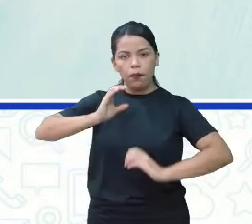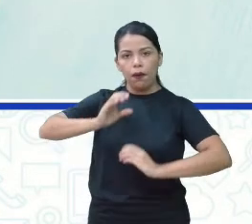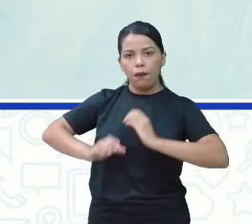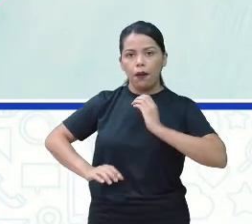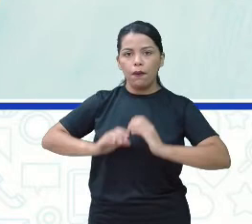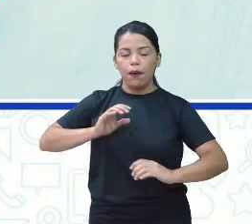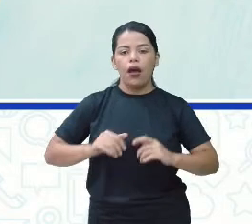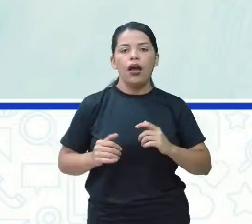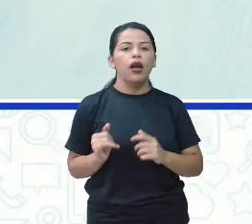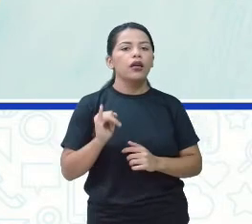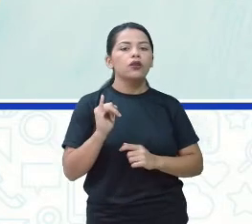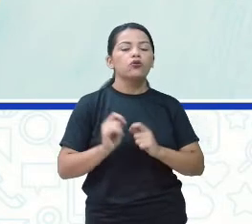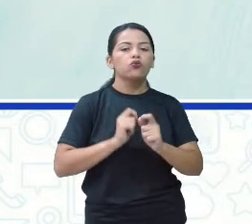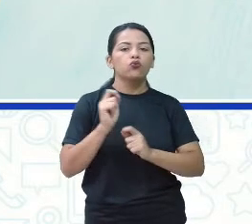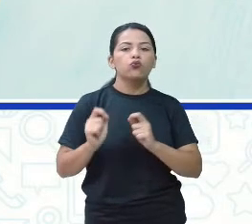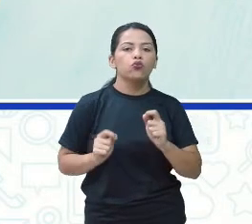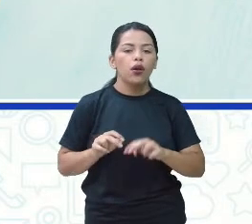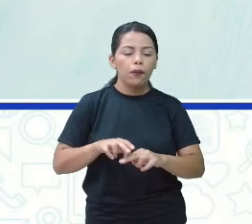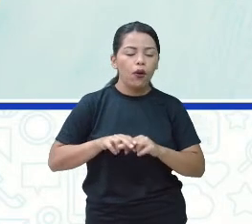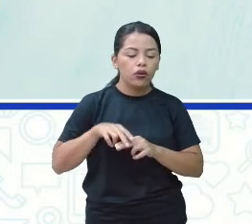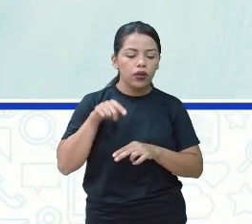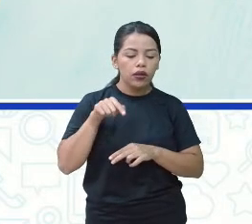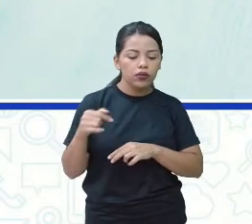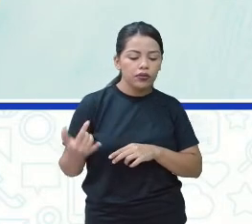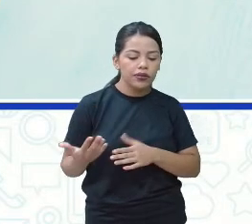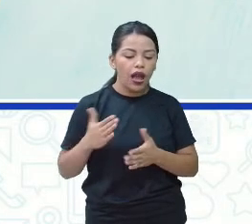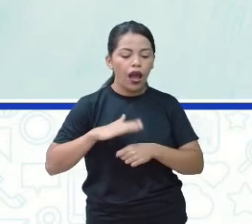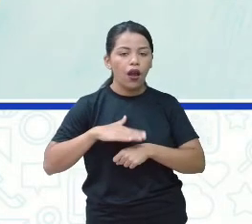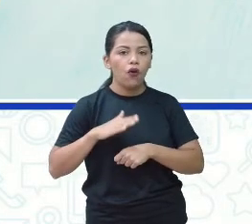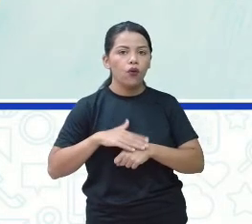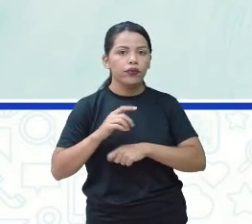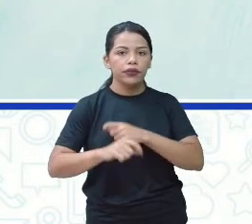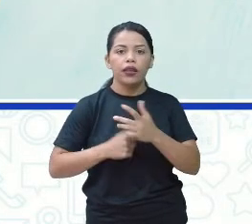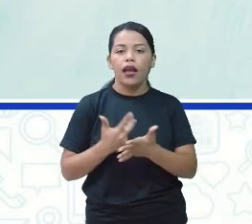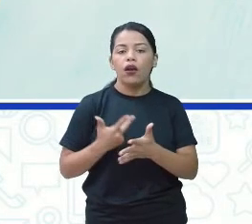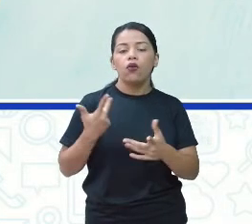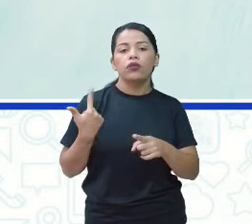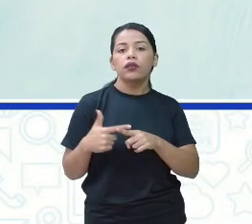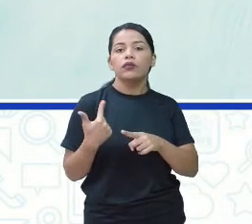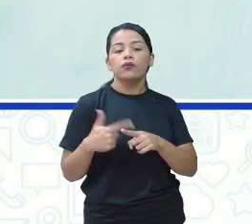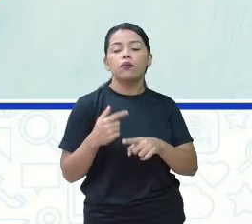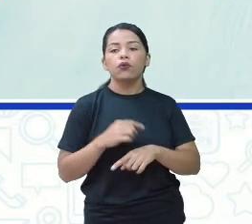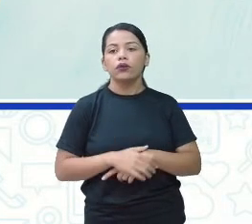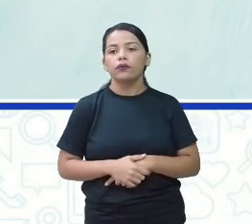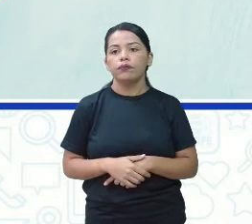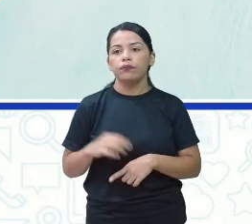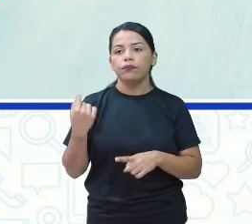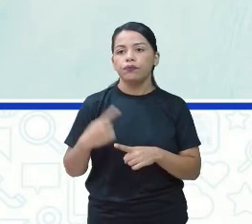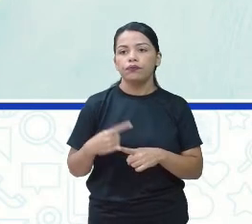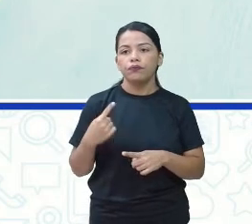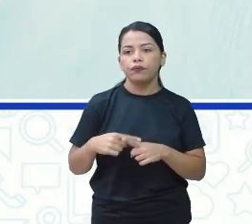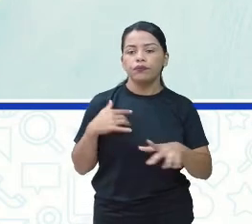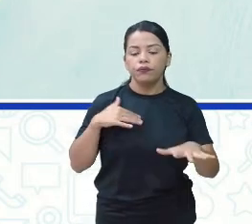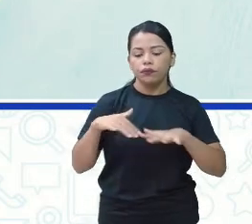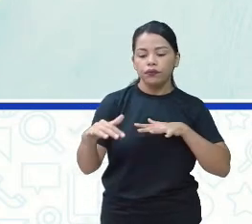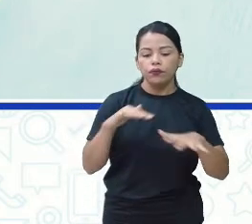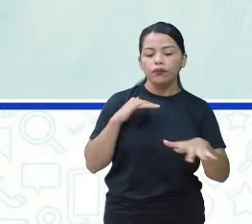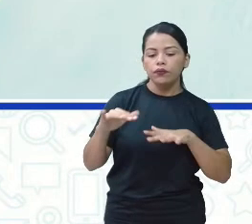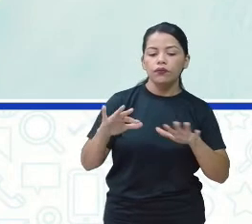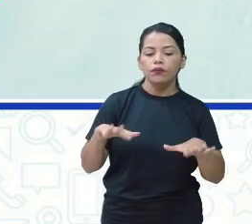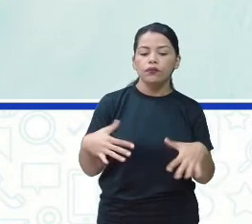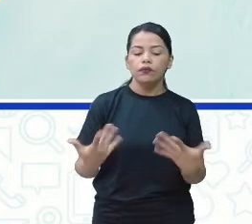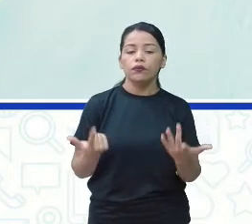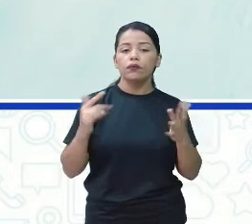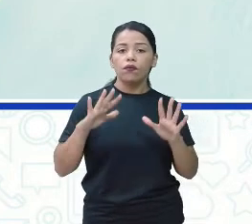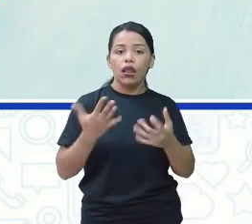de quem? Lá na medula. Da ativação dos neurônios sensitivos com os neurônios motores e, consequentemente, a excitação